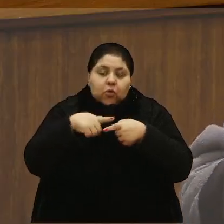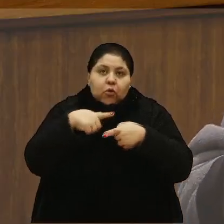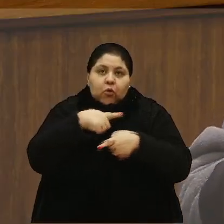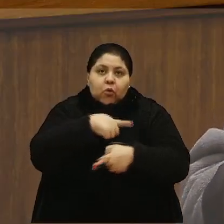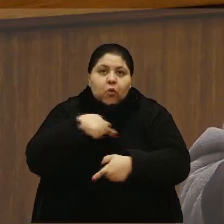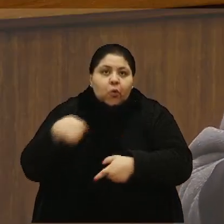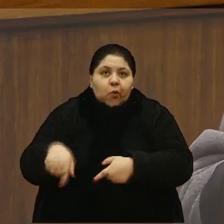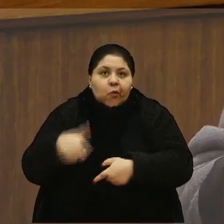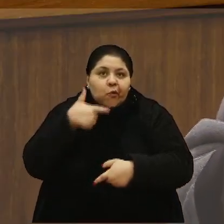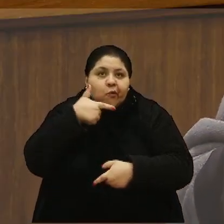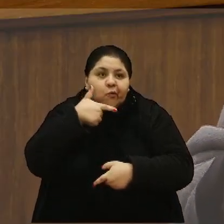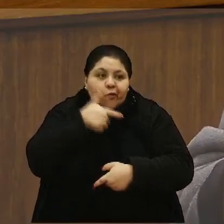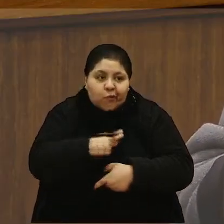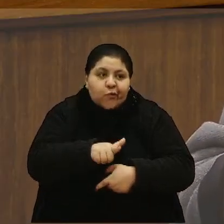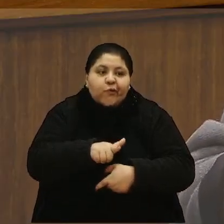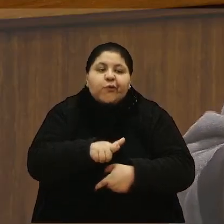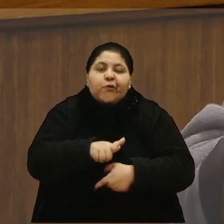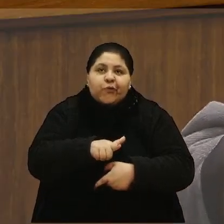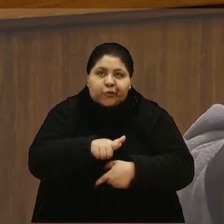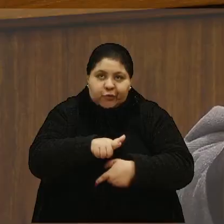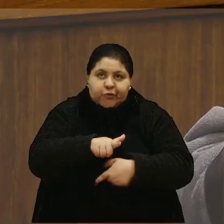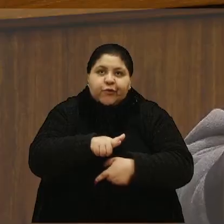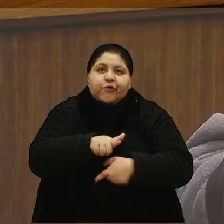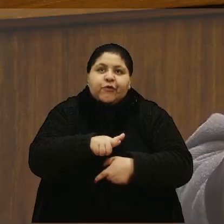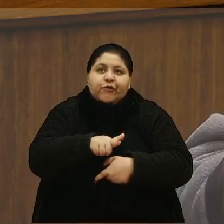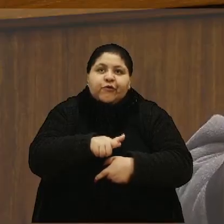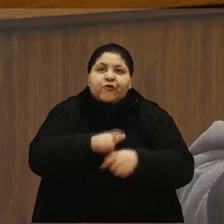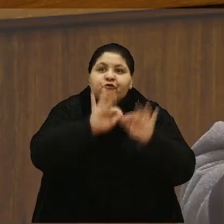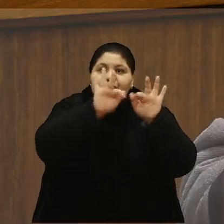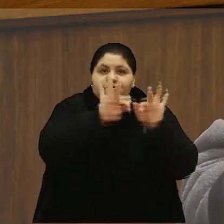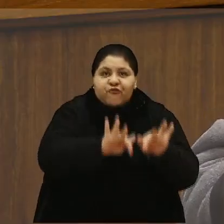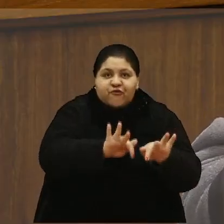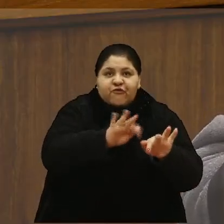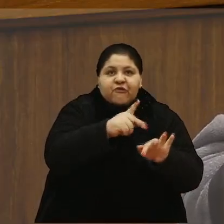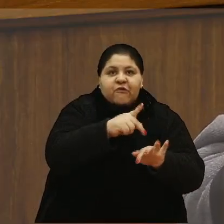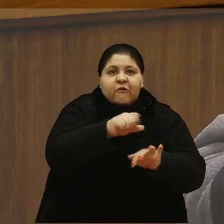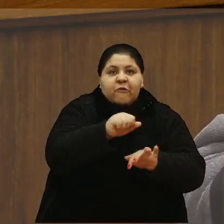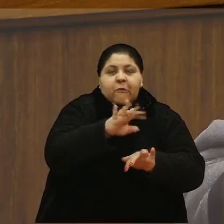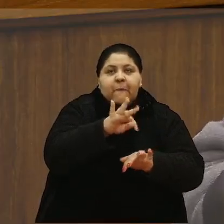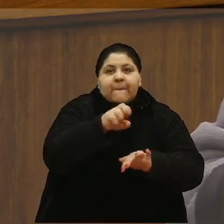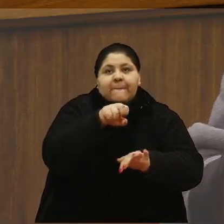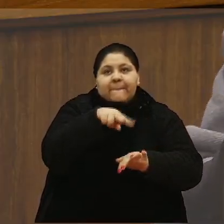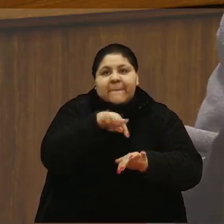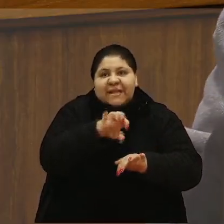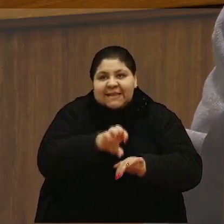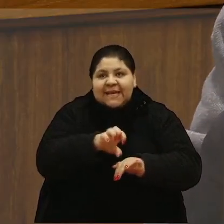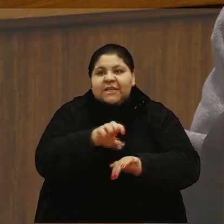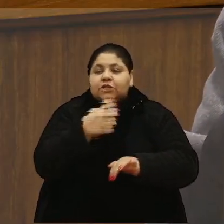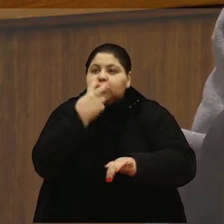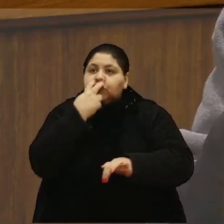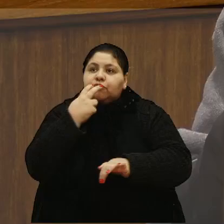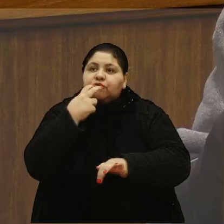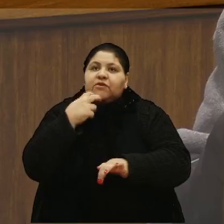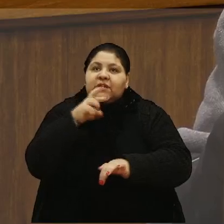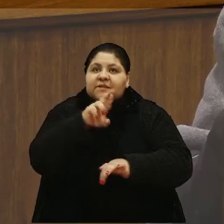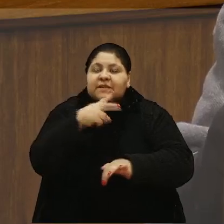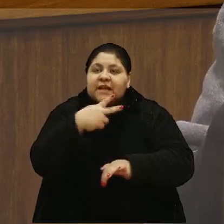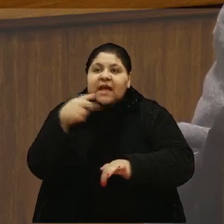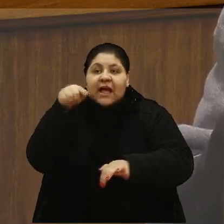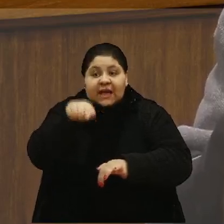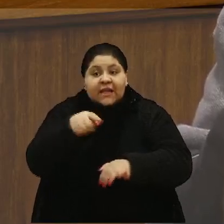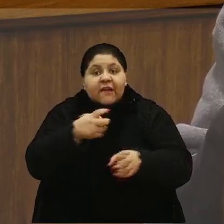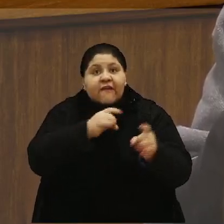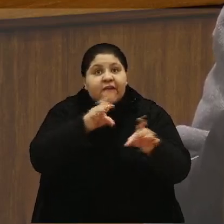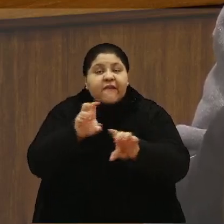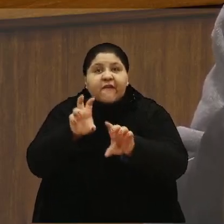conseguiu, através de tribunais internacionais, quebrar a patente do gás R22. Nós chegamos a vender geladeira nesse país